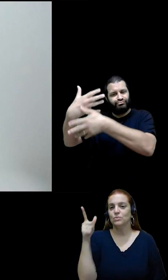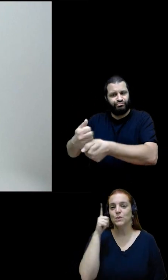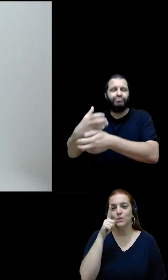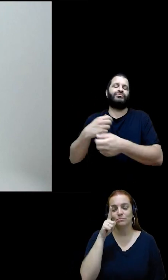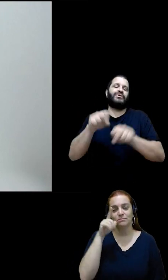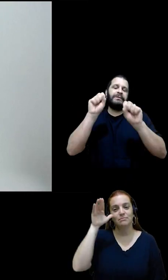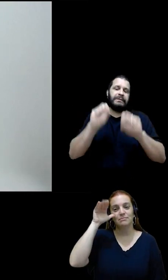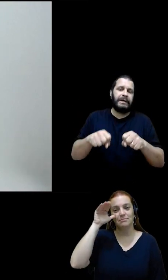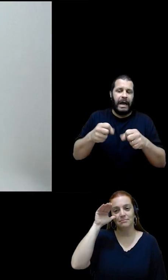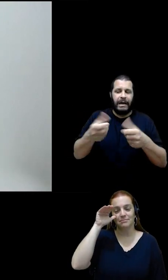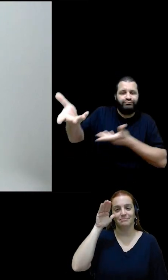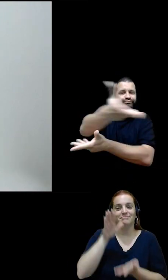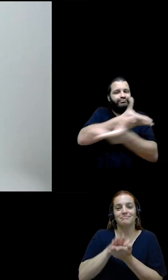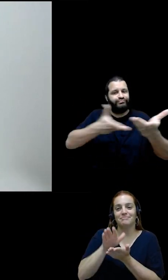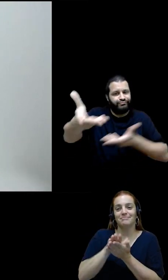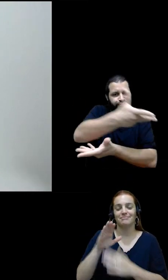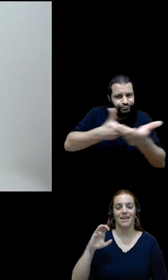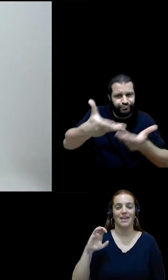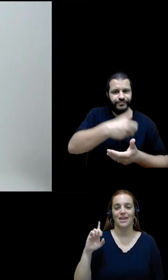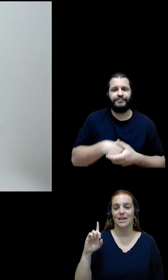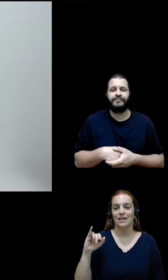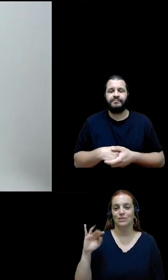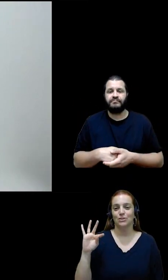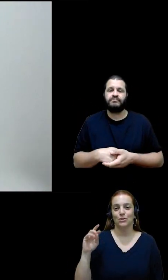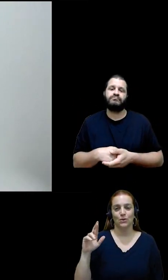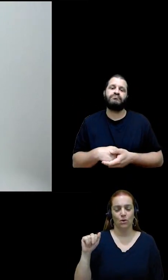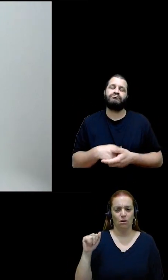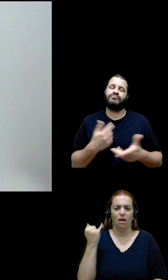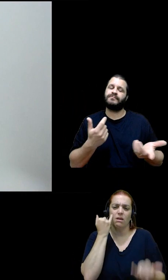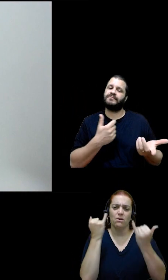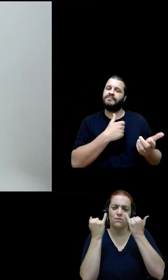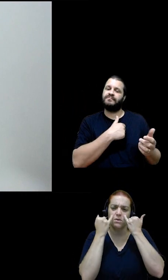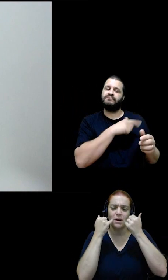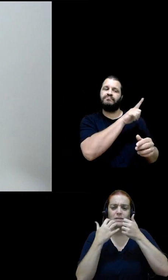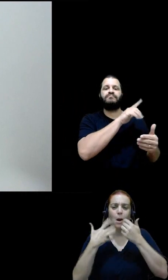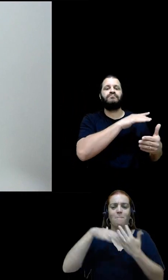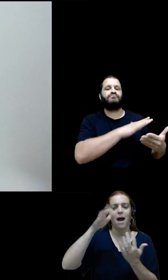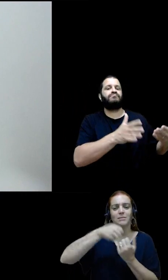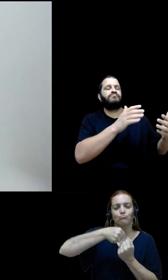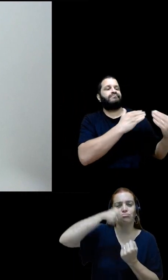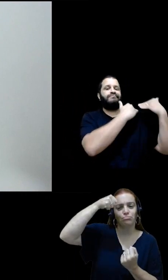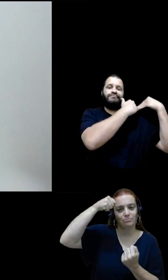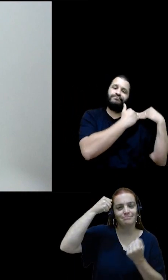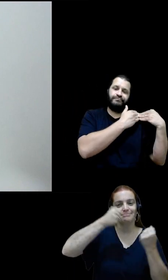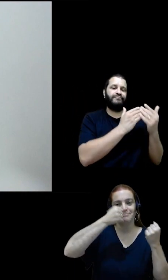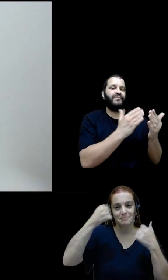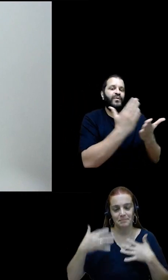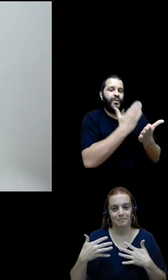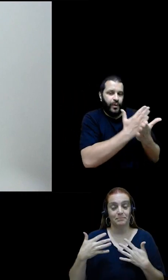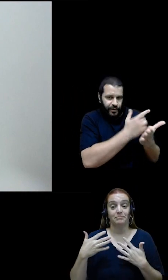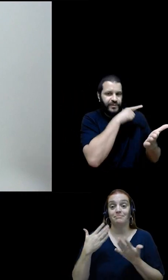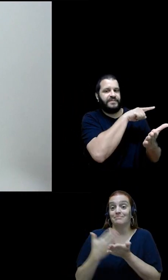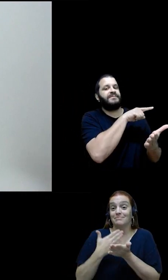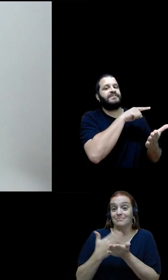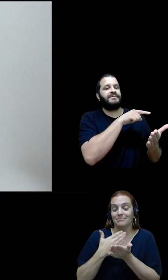lá na editora, né, da publicação. Lá tem mais informações especificamente. O